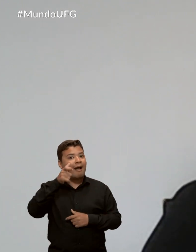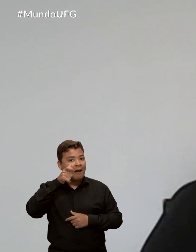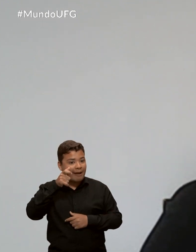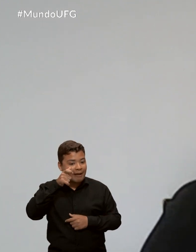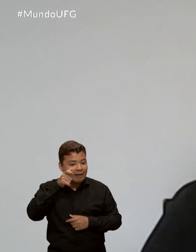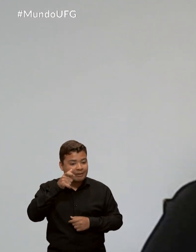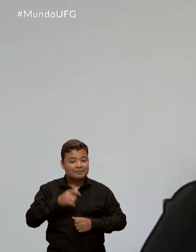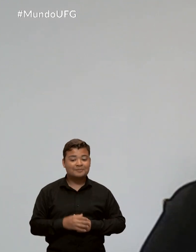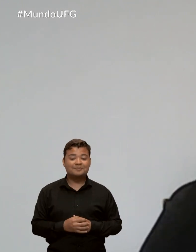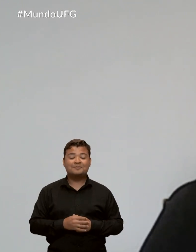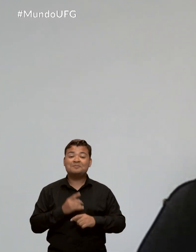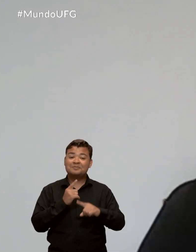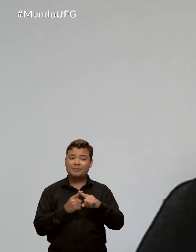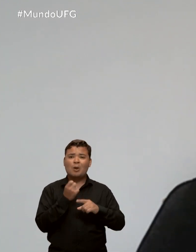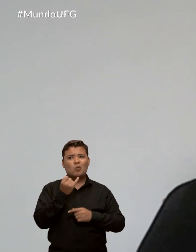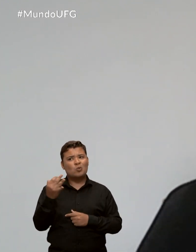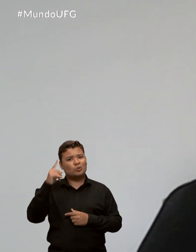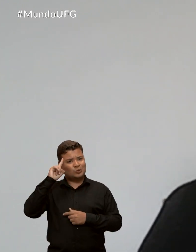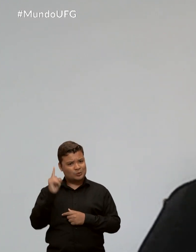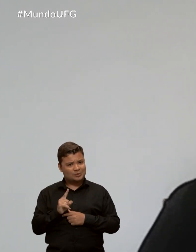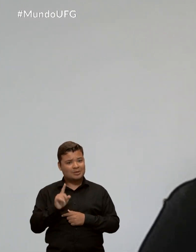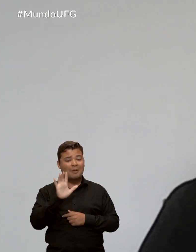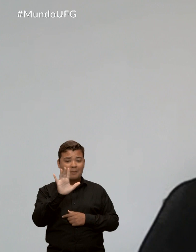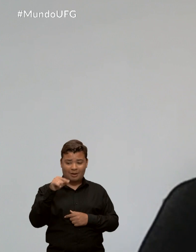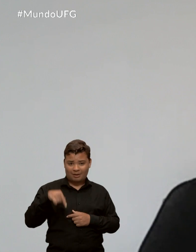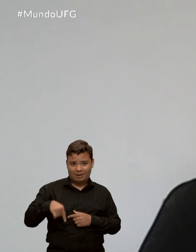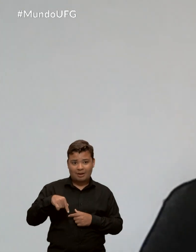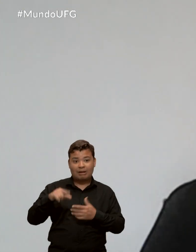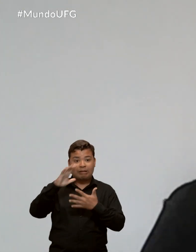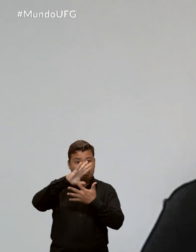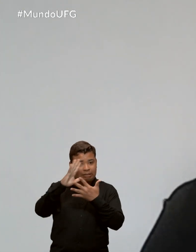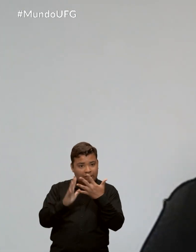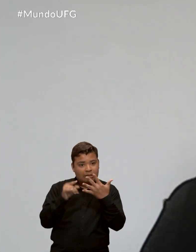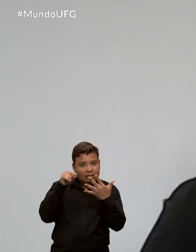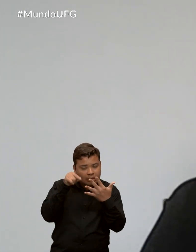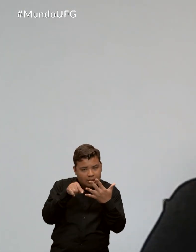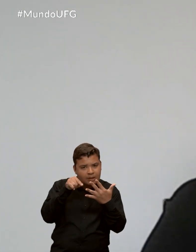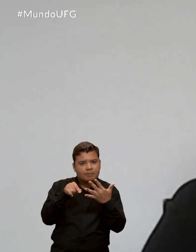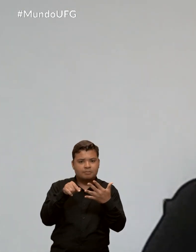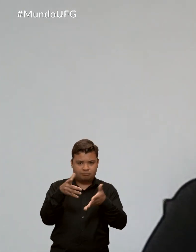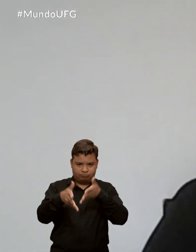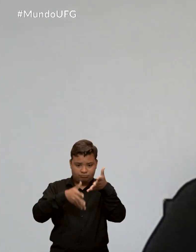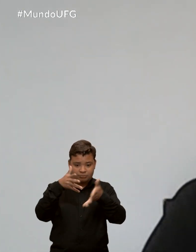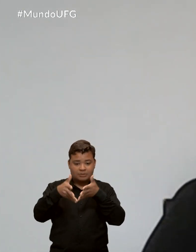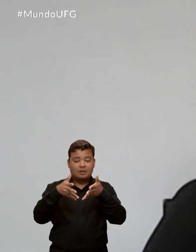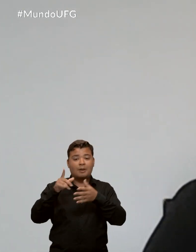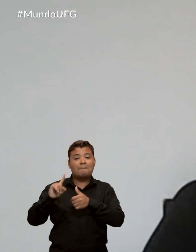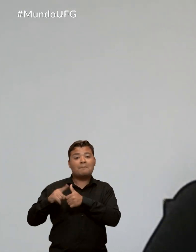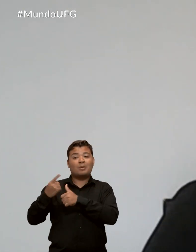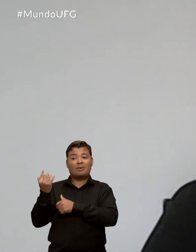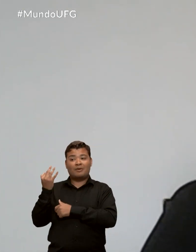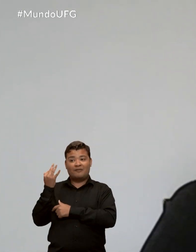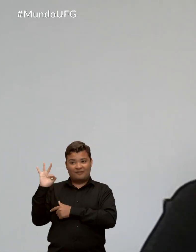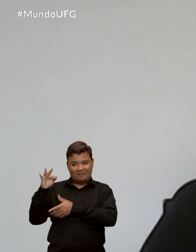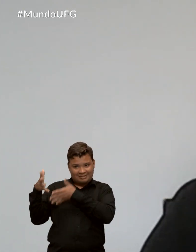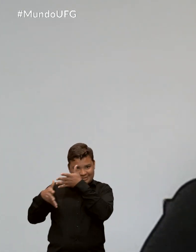porque muitos não sabem, mas a nossa língua brasileira de sinais, ela é de origem